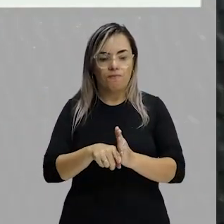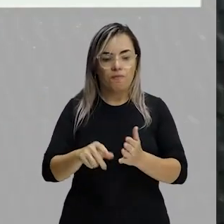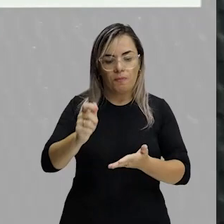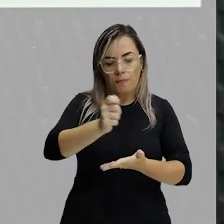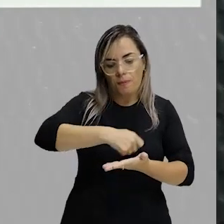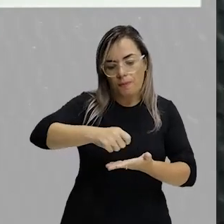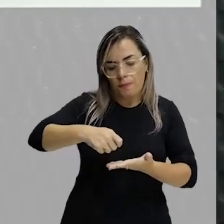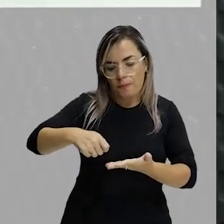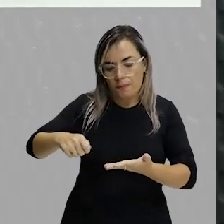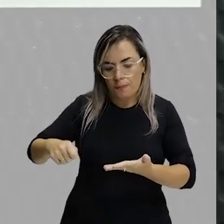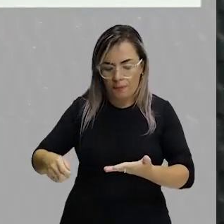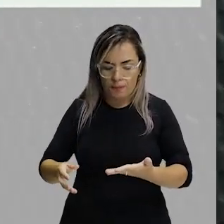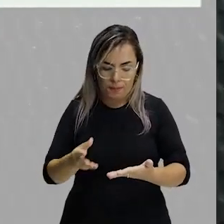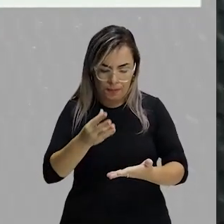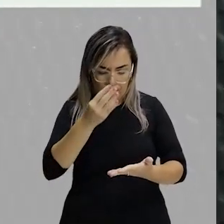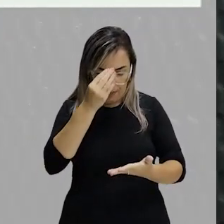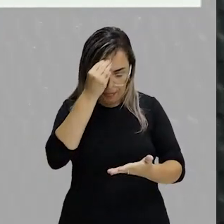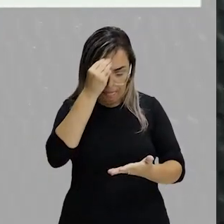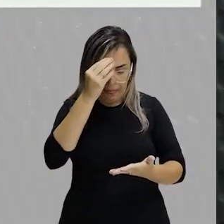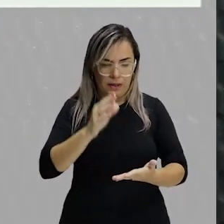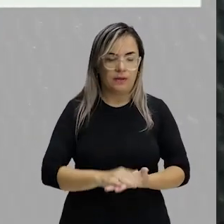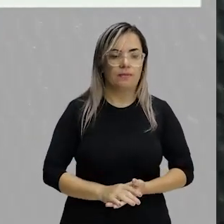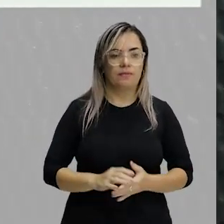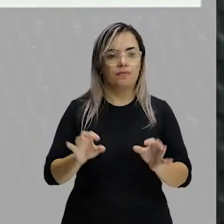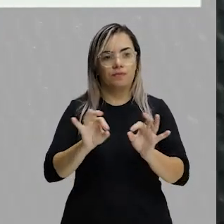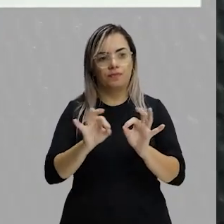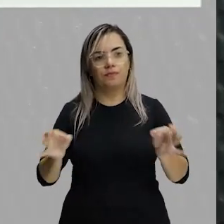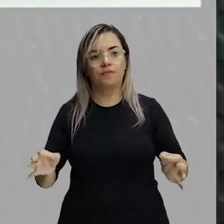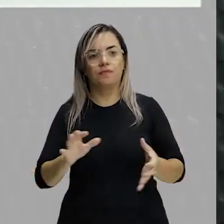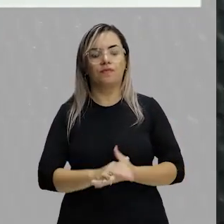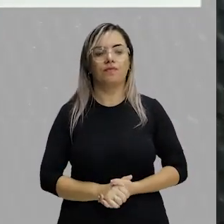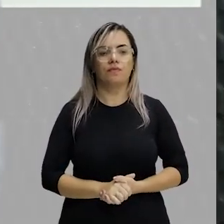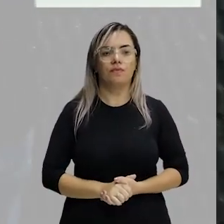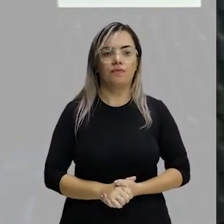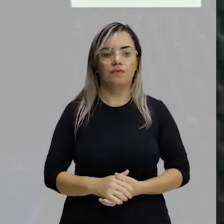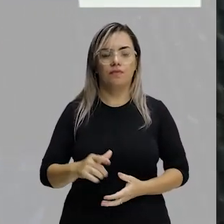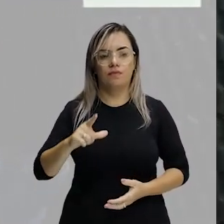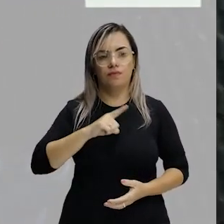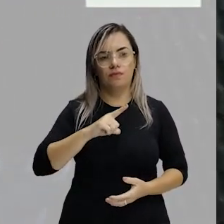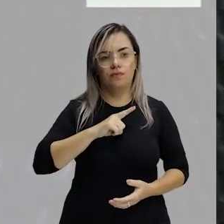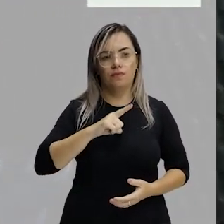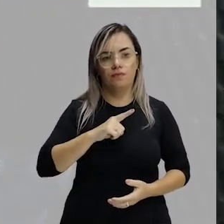turma, então ficou simples a gente fazer aqui. Ó. Você tem 2A